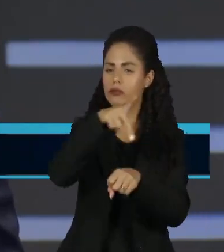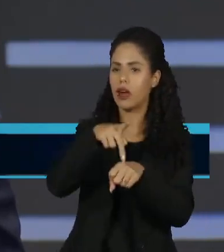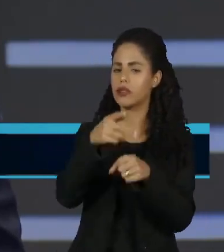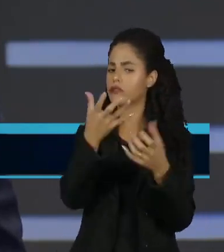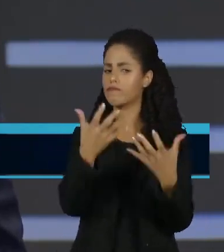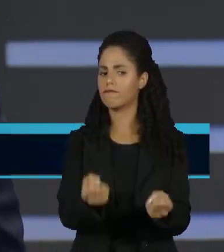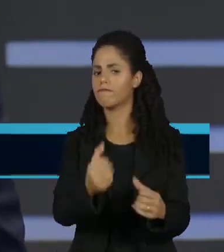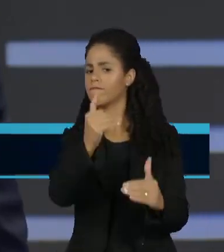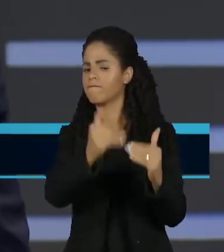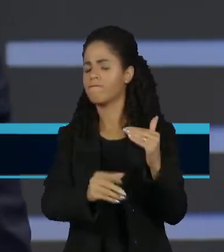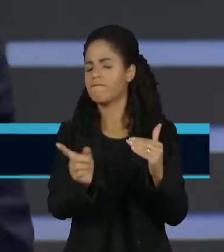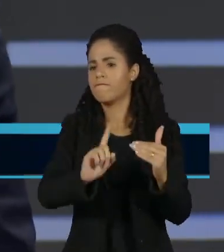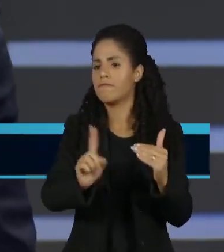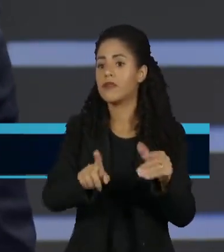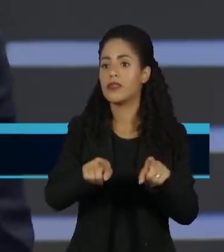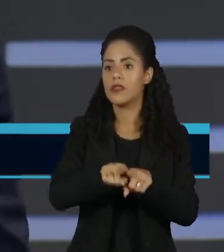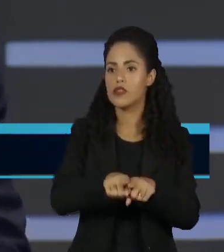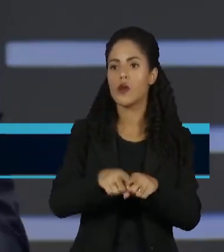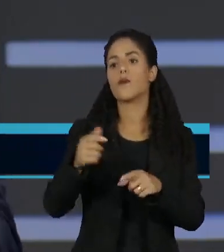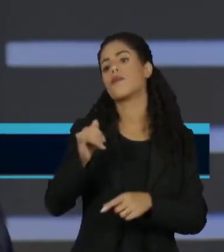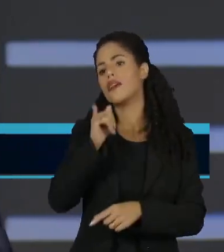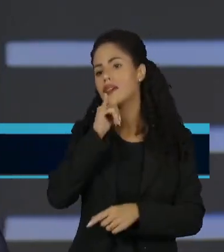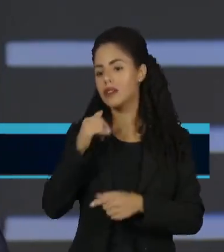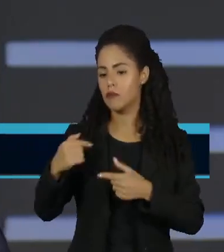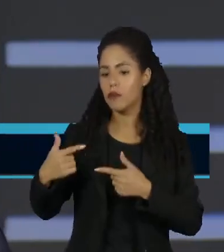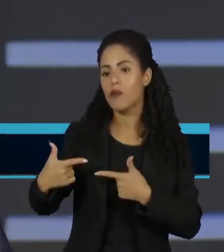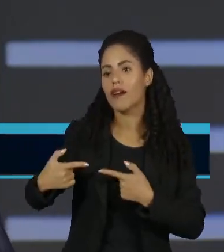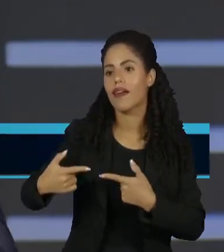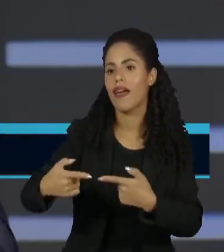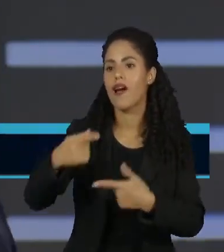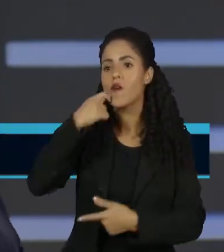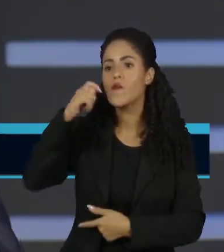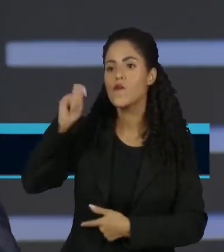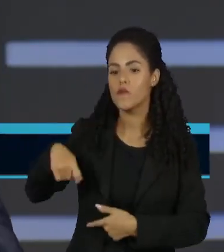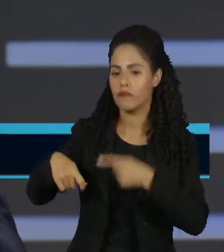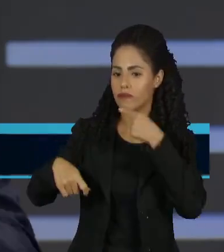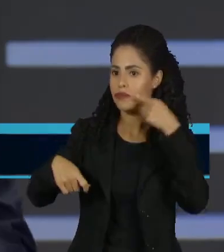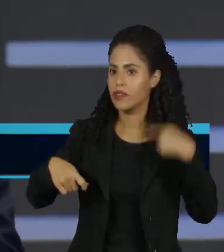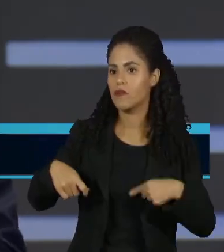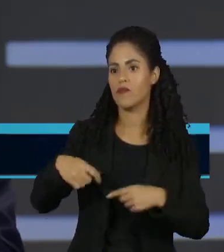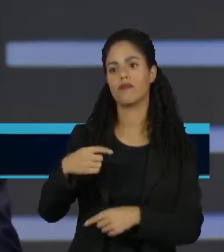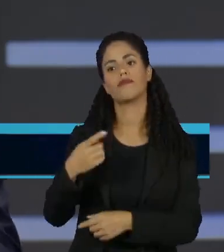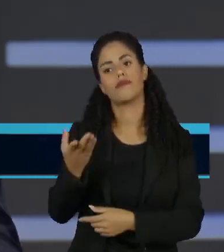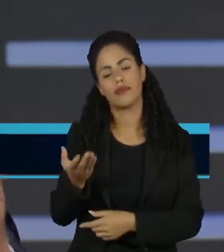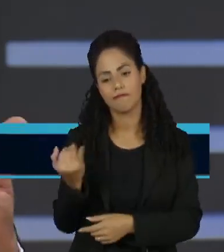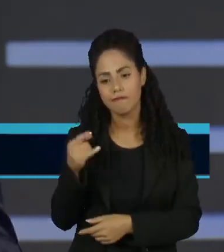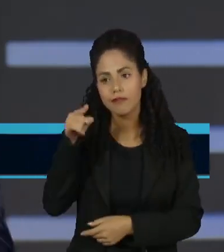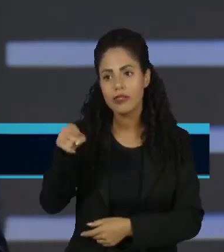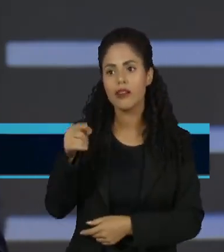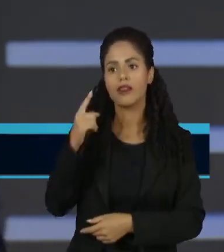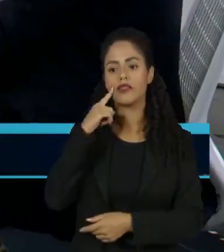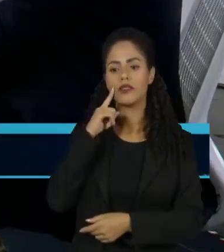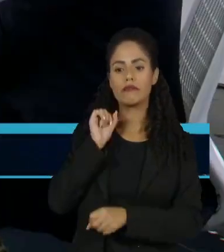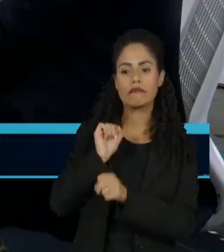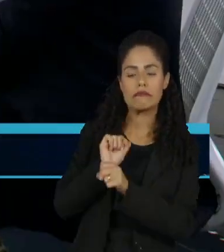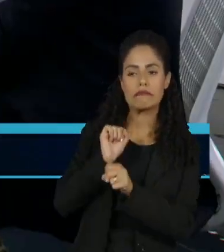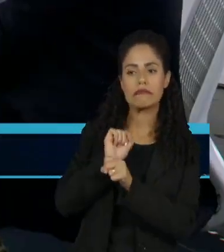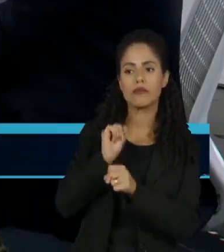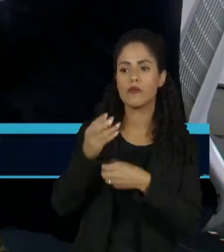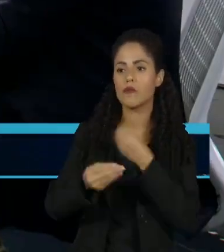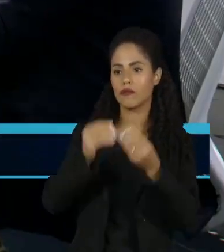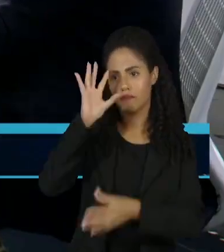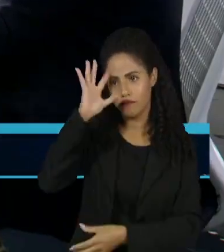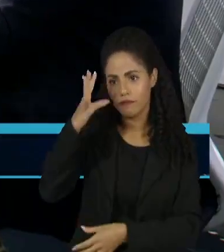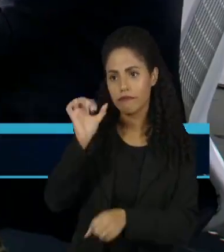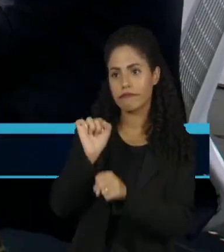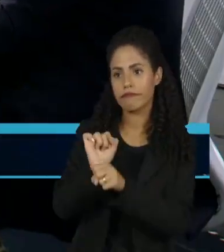das relações comerciais. A guerra da Ucrânia também colocou uma série de questões importantes que deixam essa solução